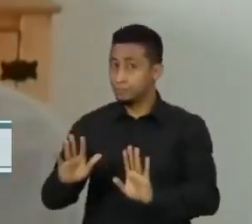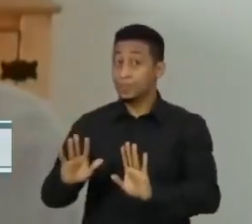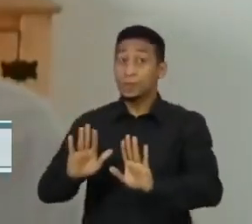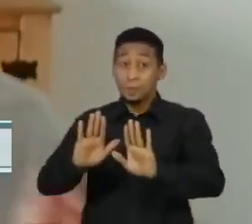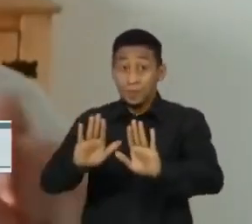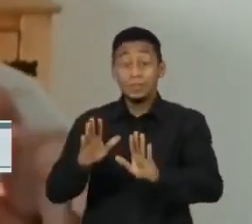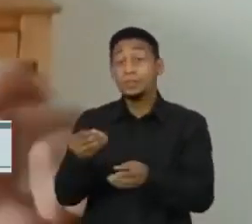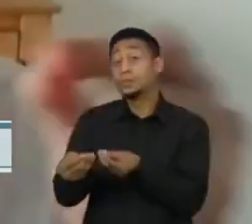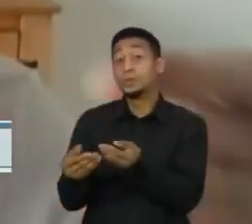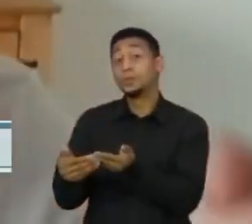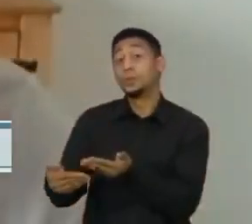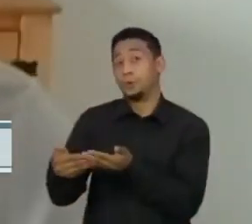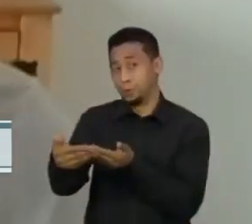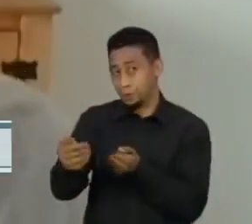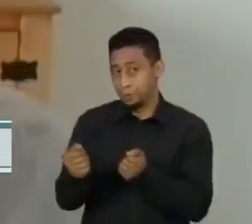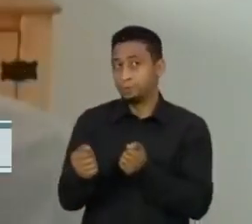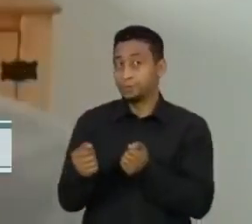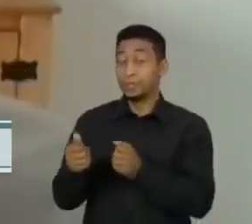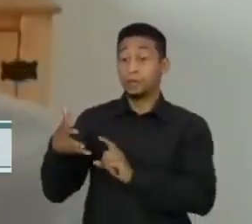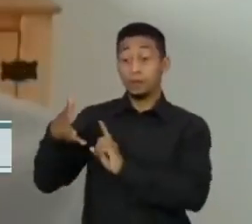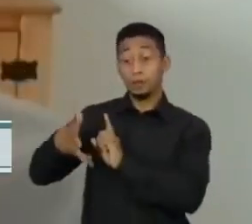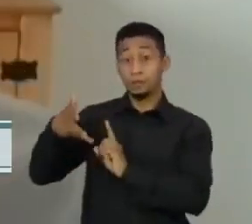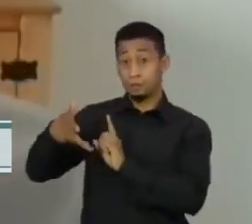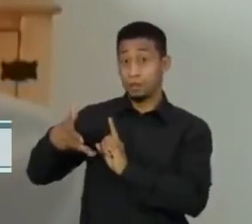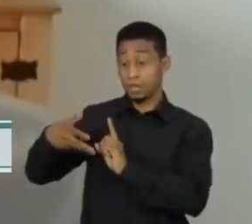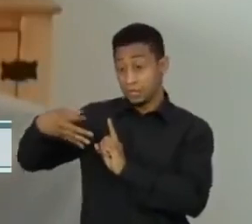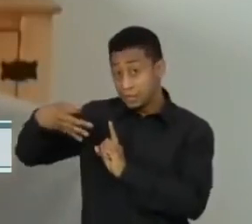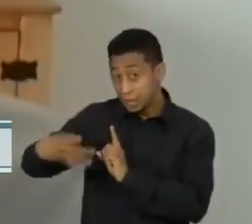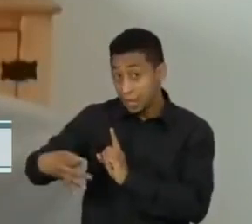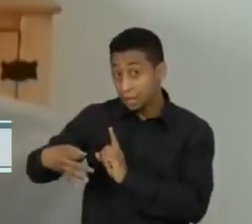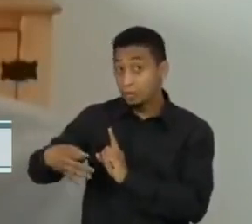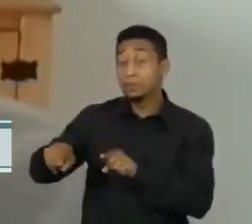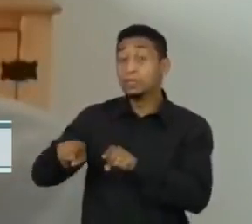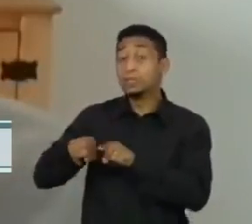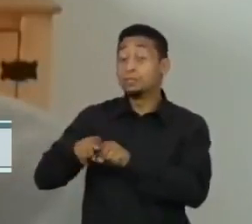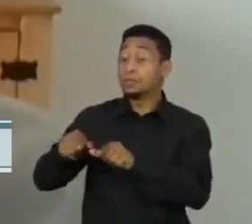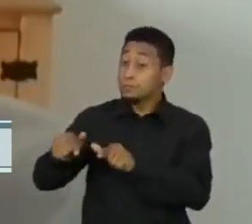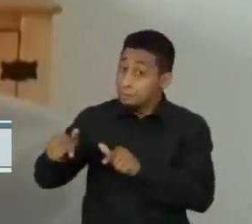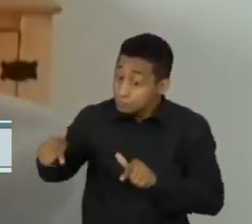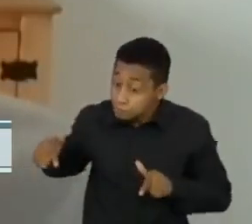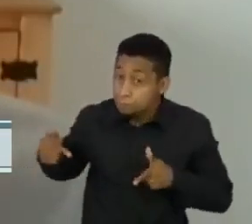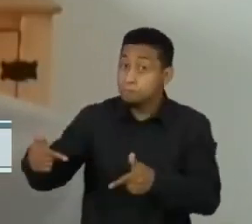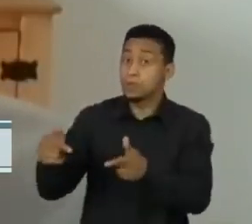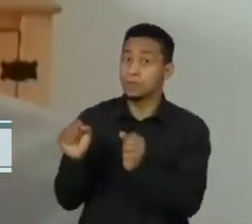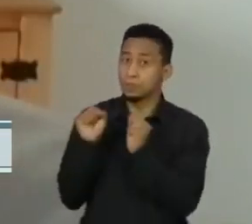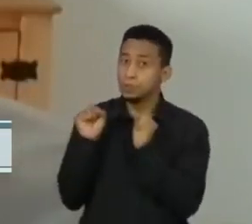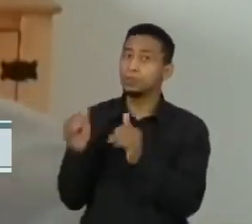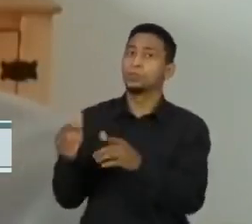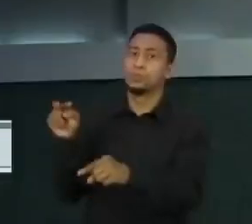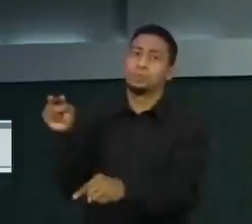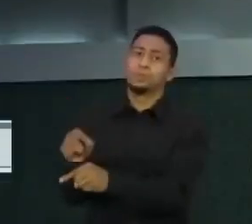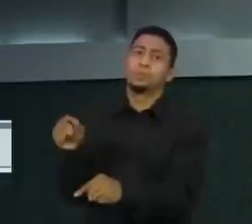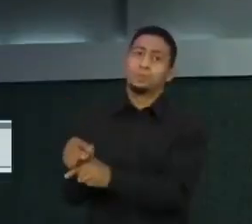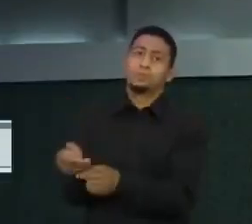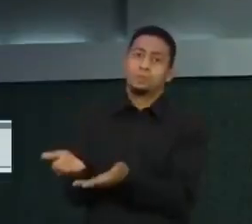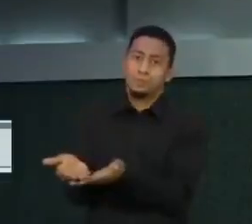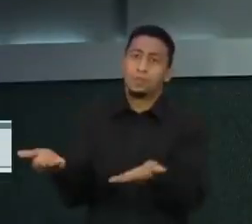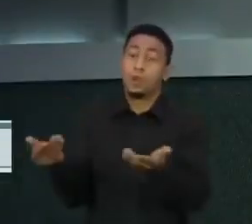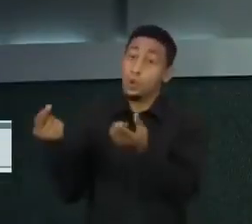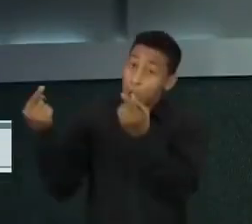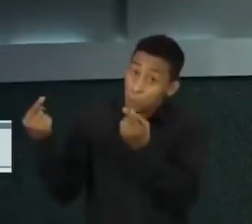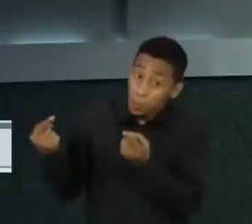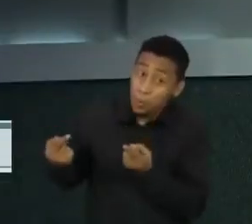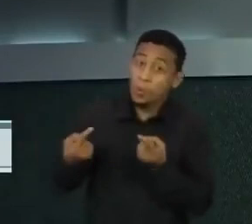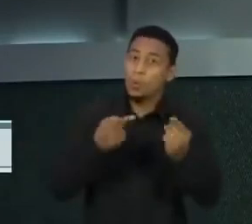distância existente entre a fala enérgica e a efetiva necessidade de se tomar uma atitude enérgica contra